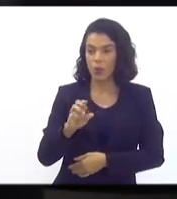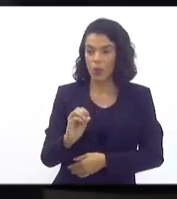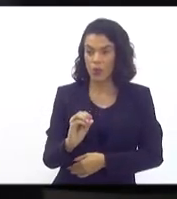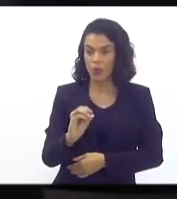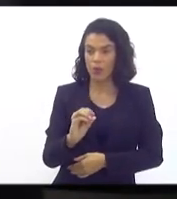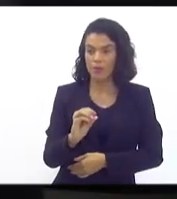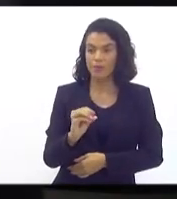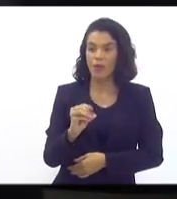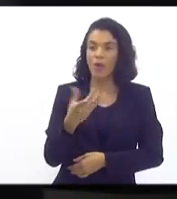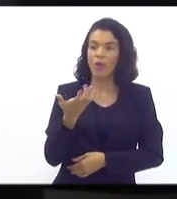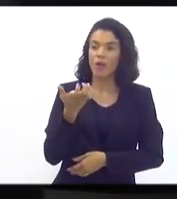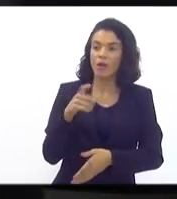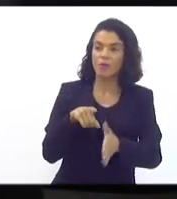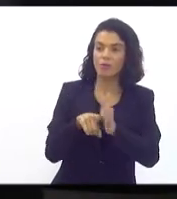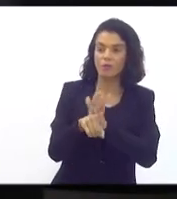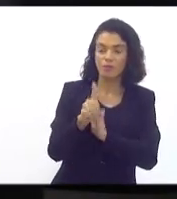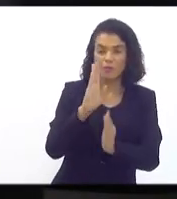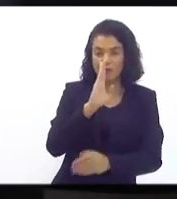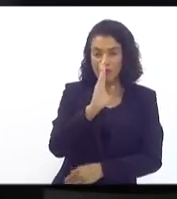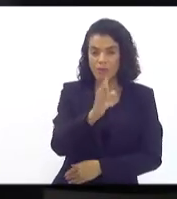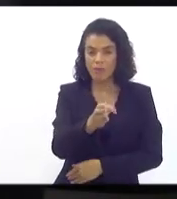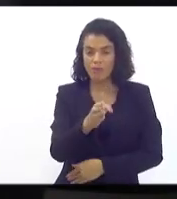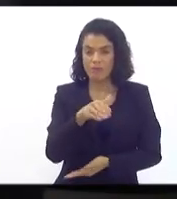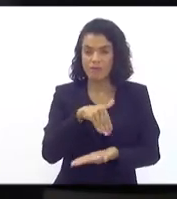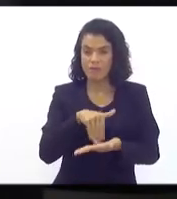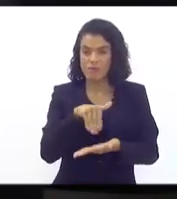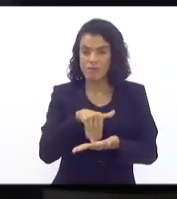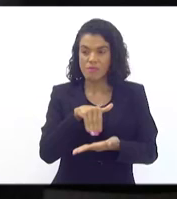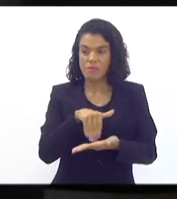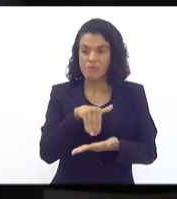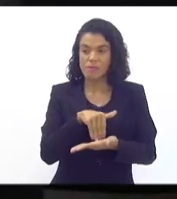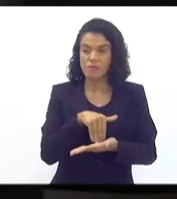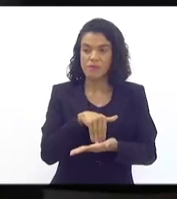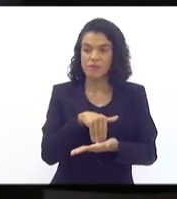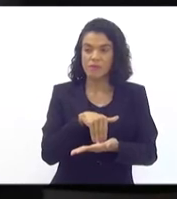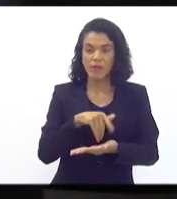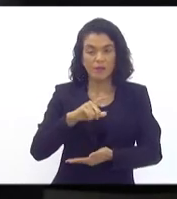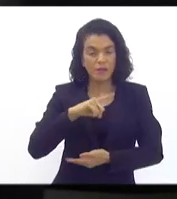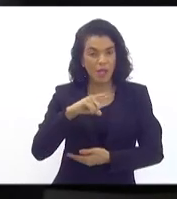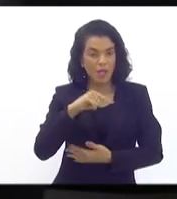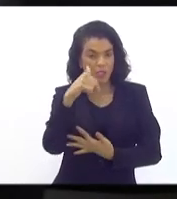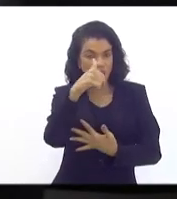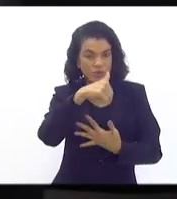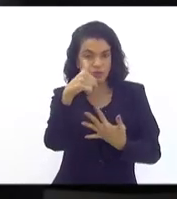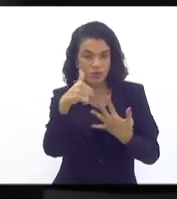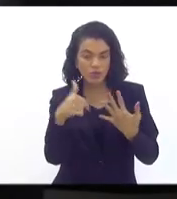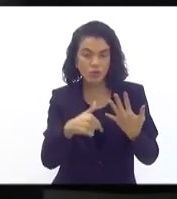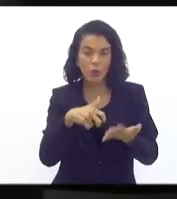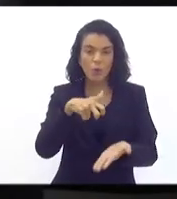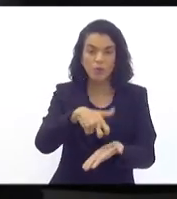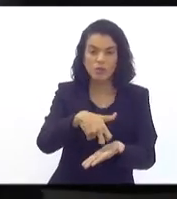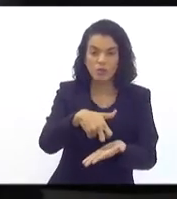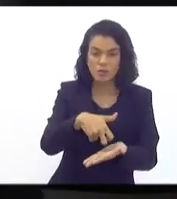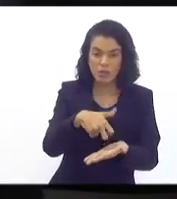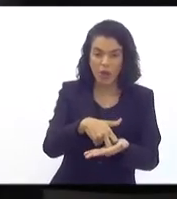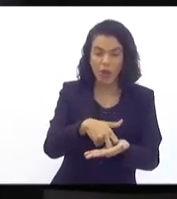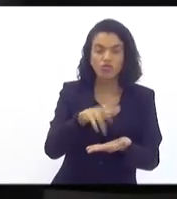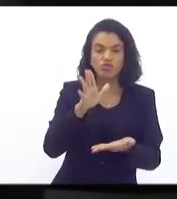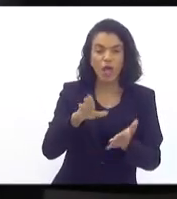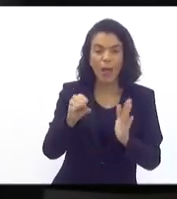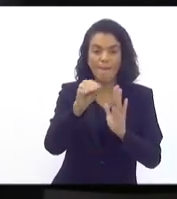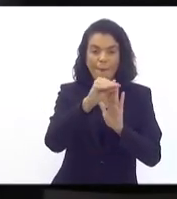queria fazer uma pergunta bem objetiva para o secretário secretário Existe algum tipo de punição prevista em contrato